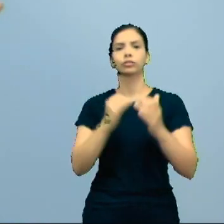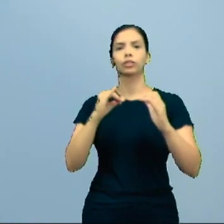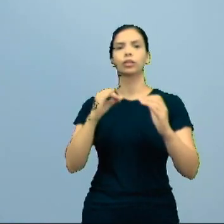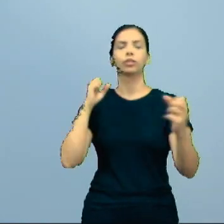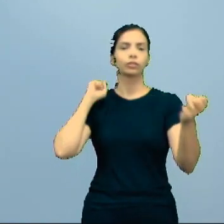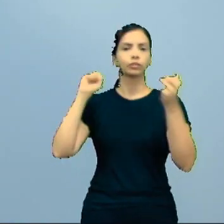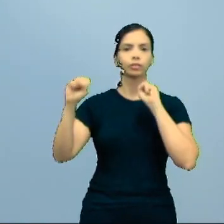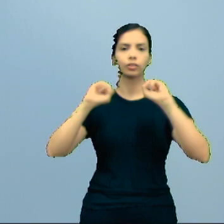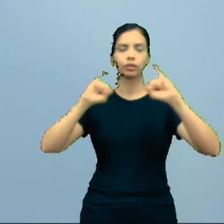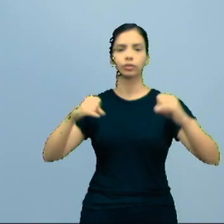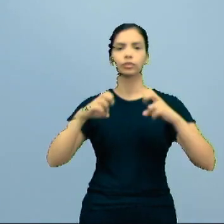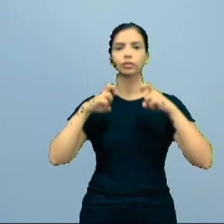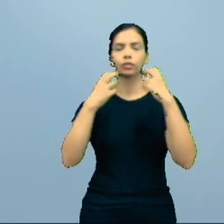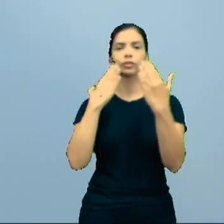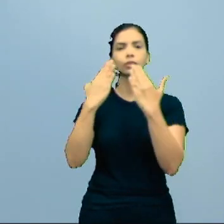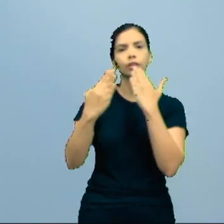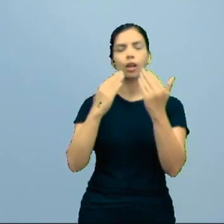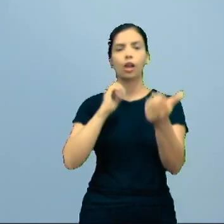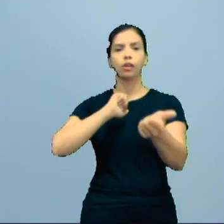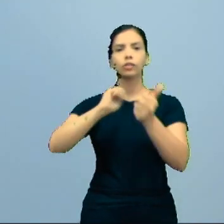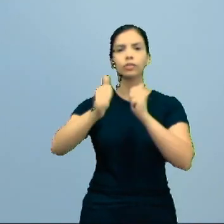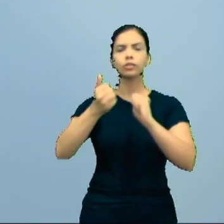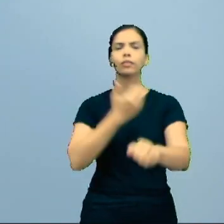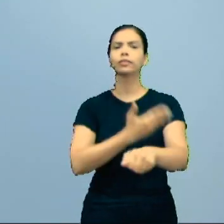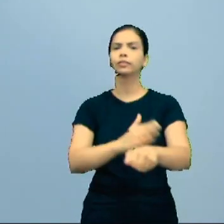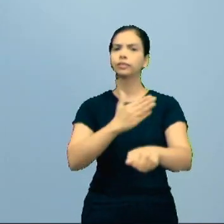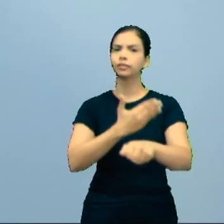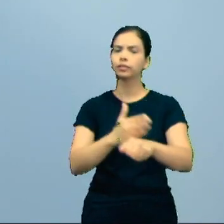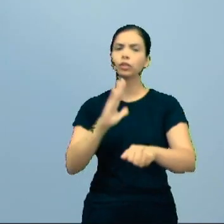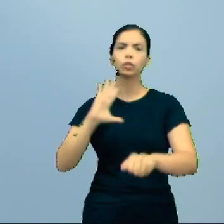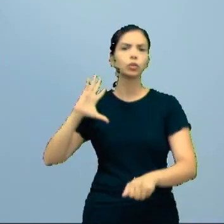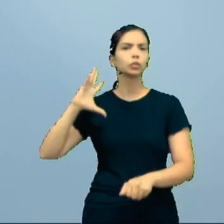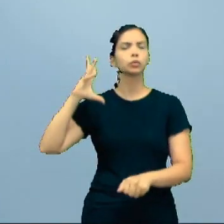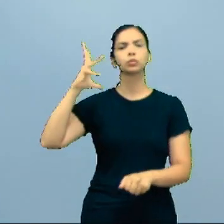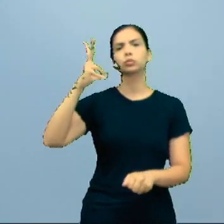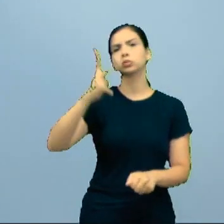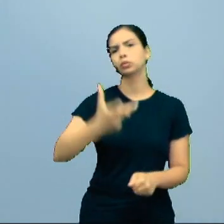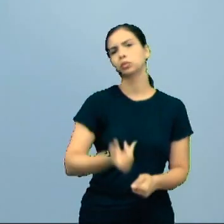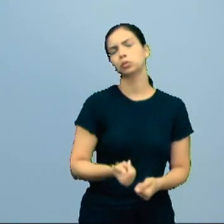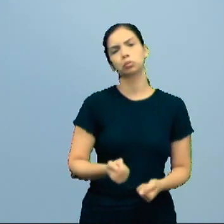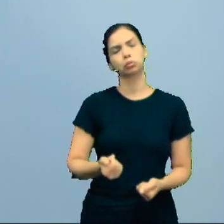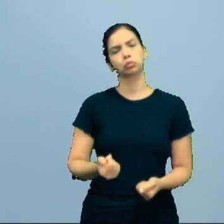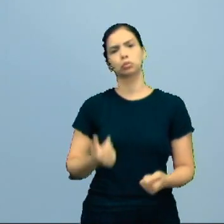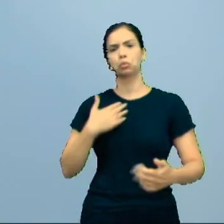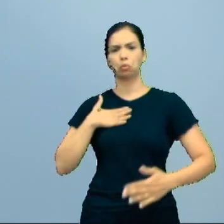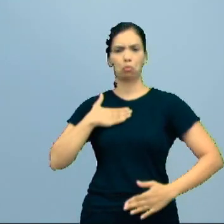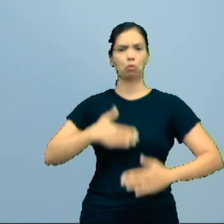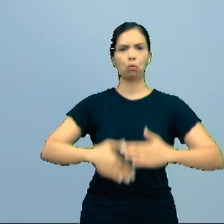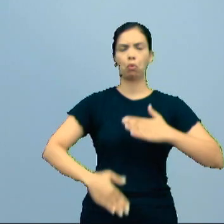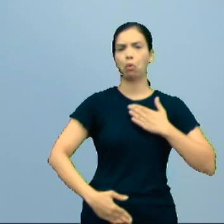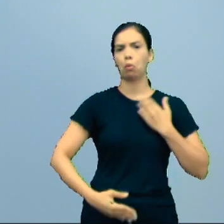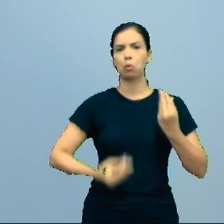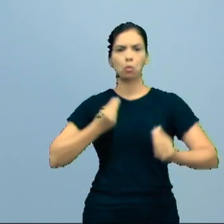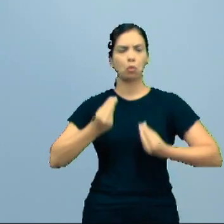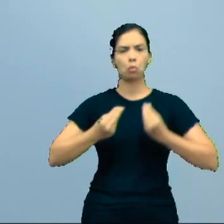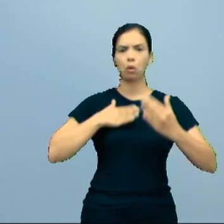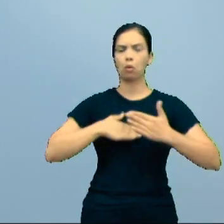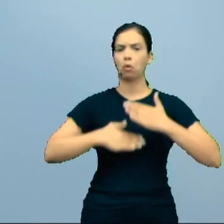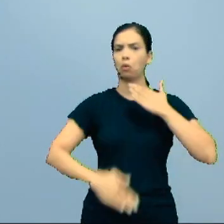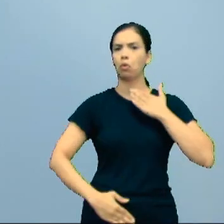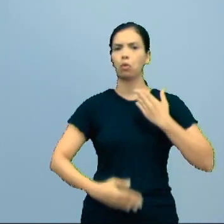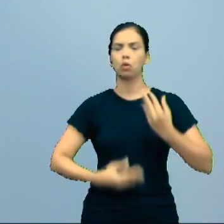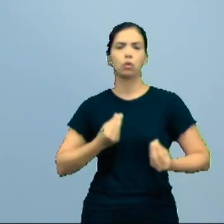debate, fazer com que o esporte seja uma prática para todos, independente da sua condição física, independente da sua habilidade esportiva, do